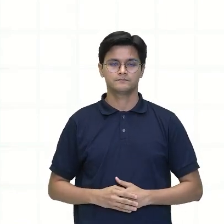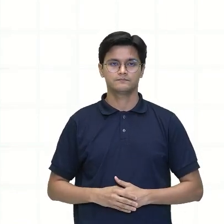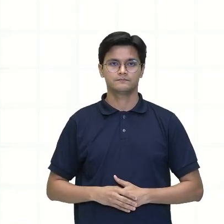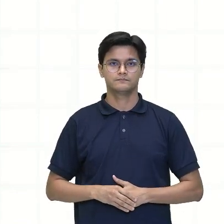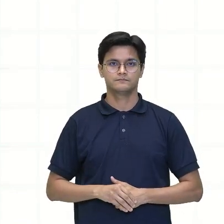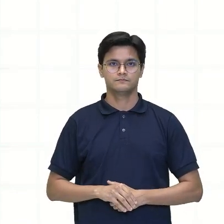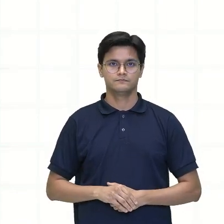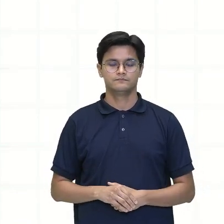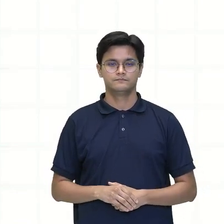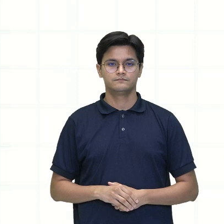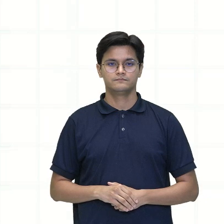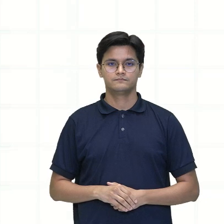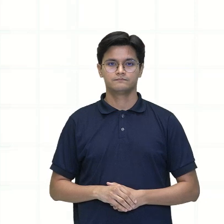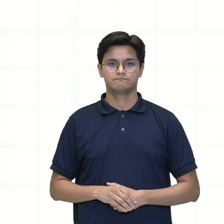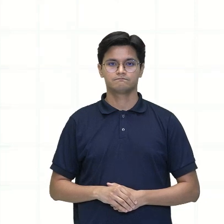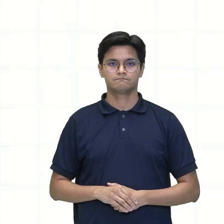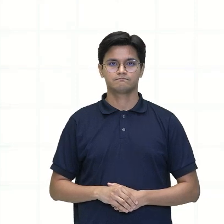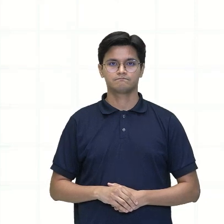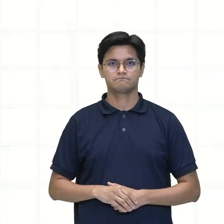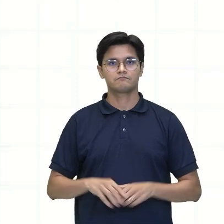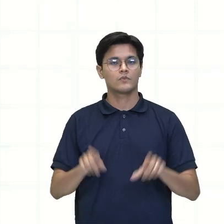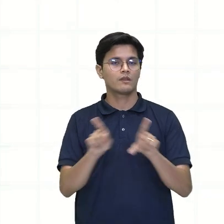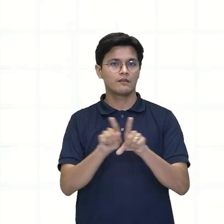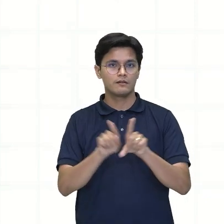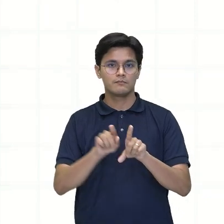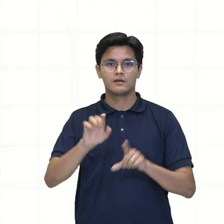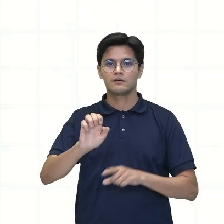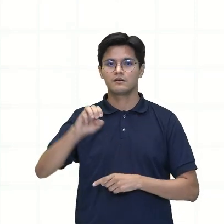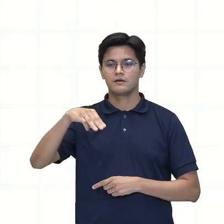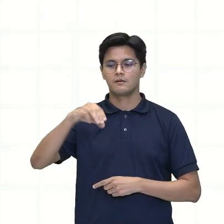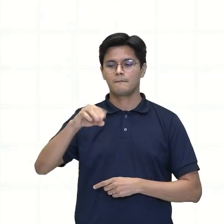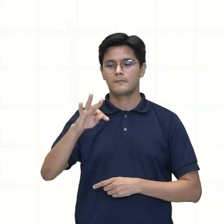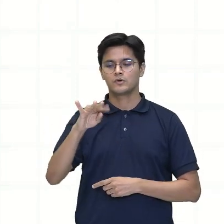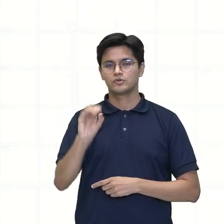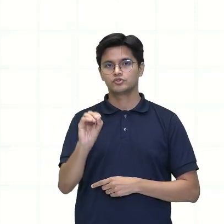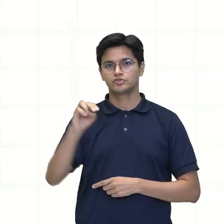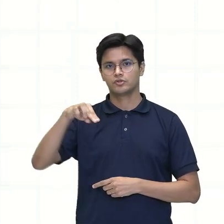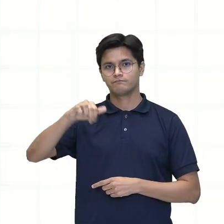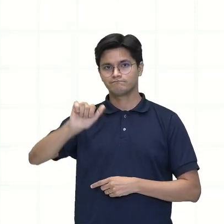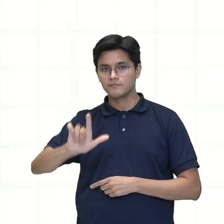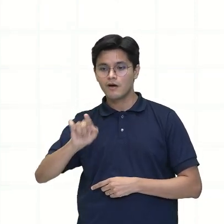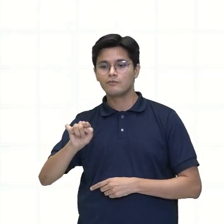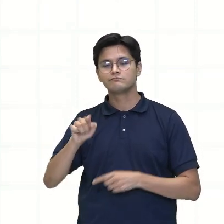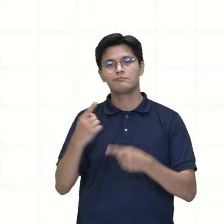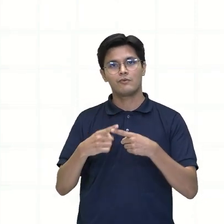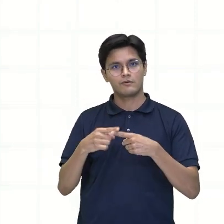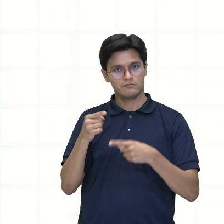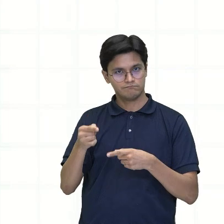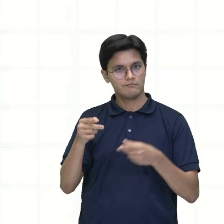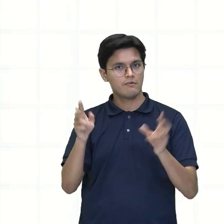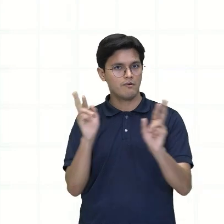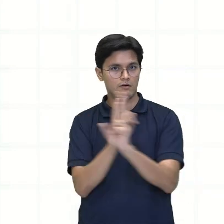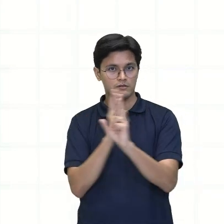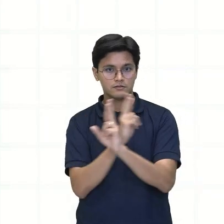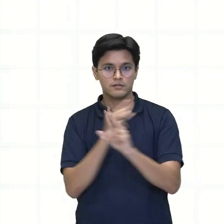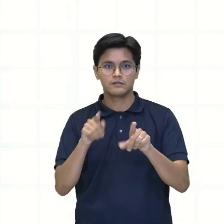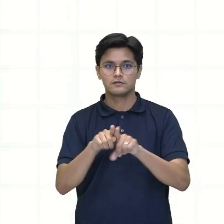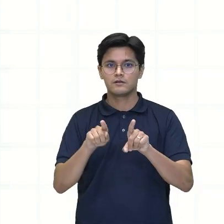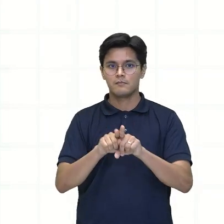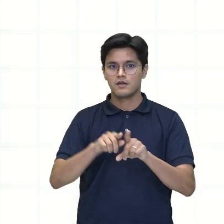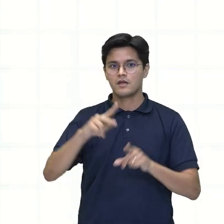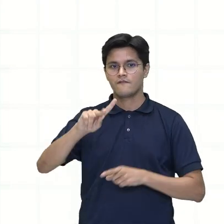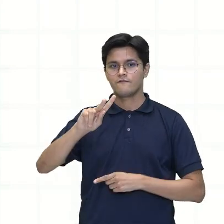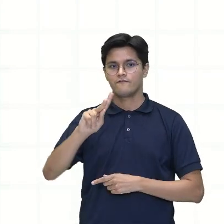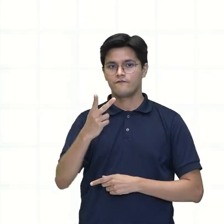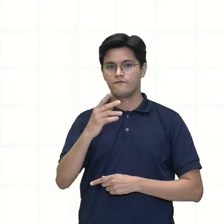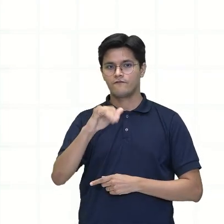of emotional, algo relacionado às emoções, não é? Physical problems, certo?